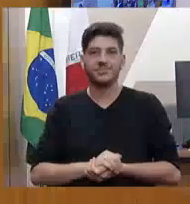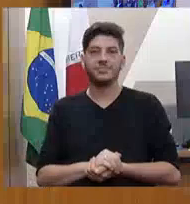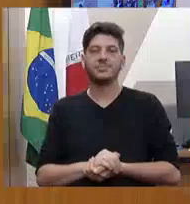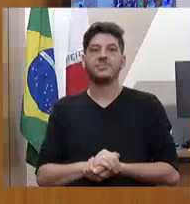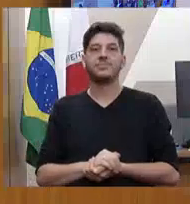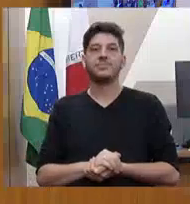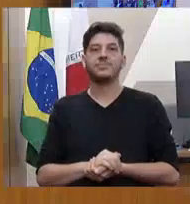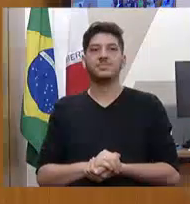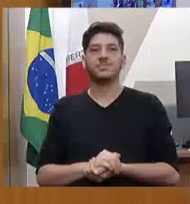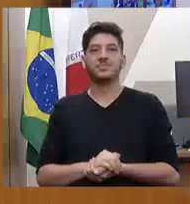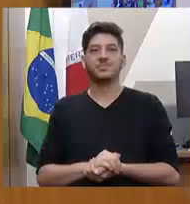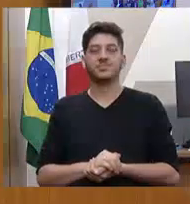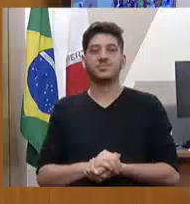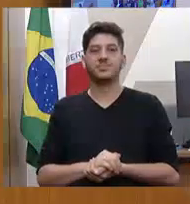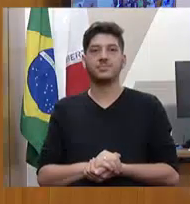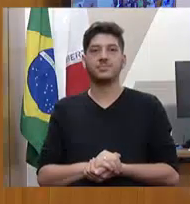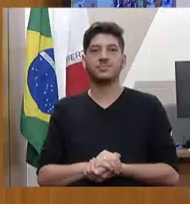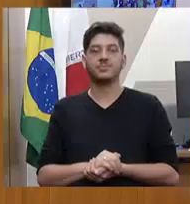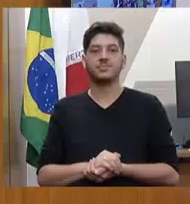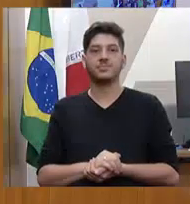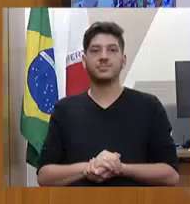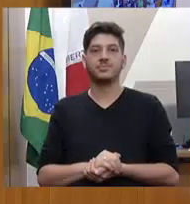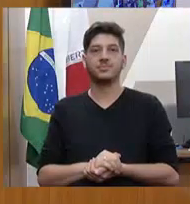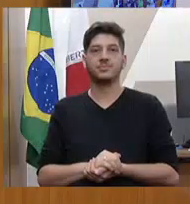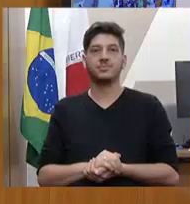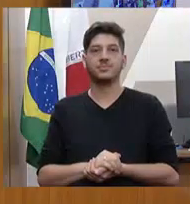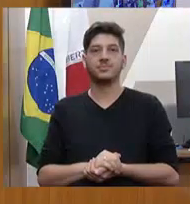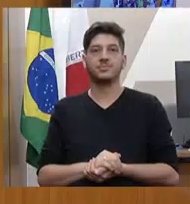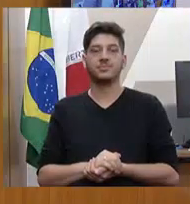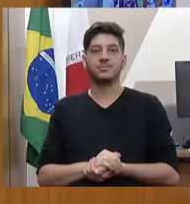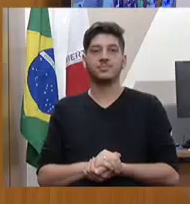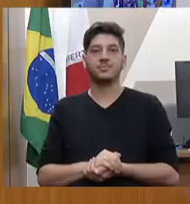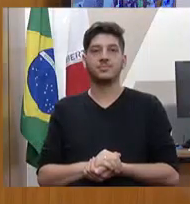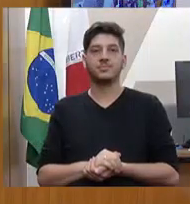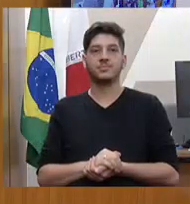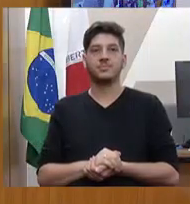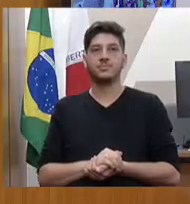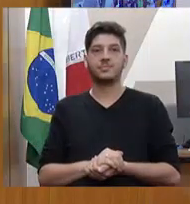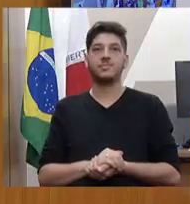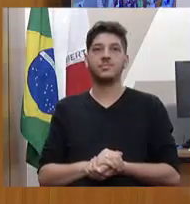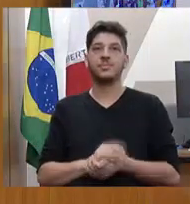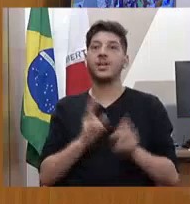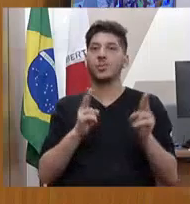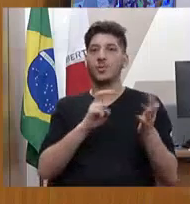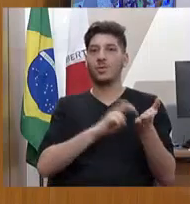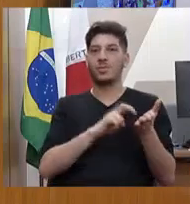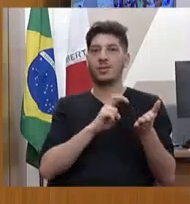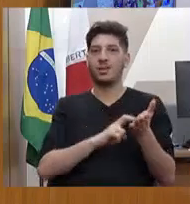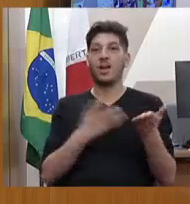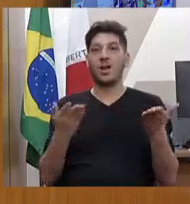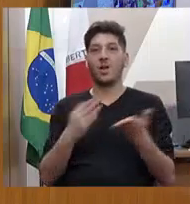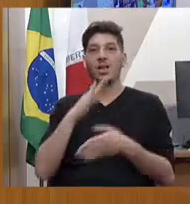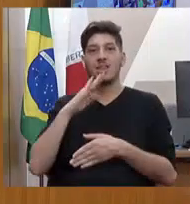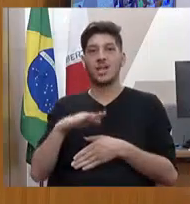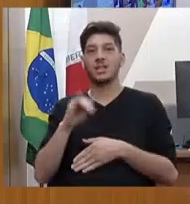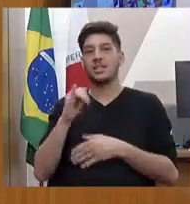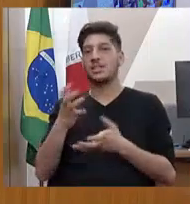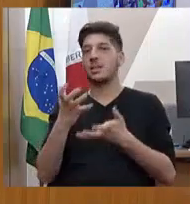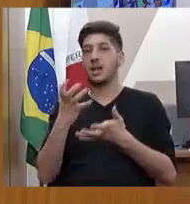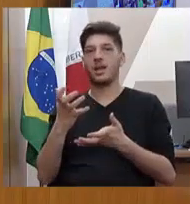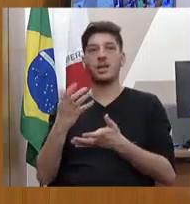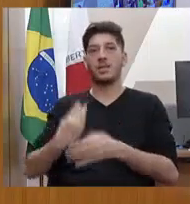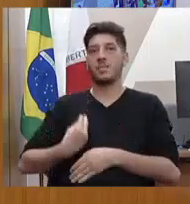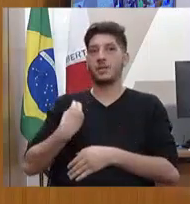a ideia aqui a gente fazer uma realizamos nós fizemos na parte da manhã né o pessoal que quiser se inscrever fazer